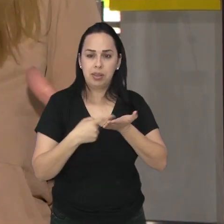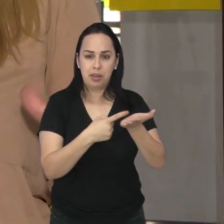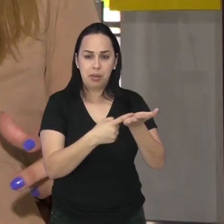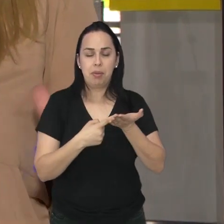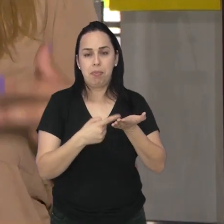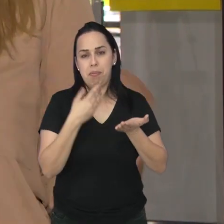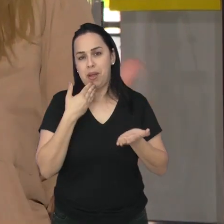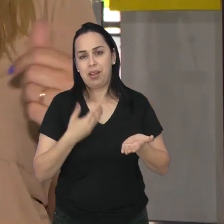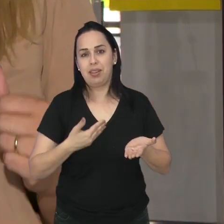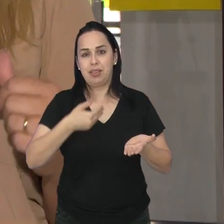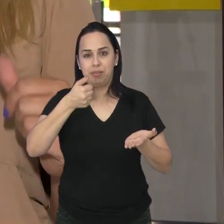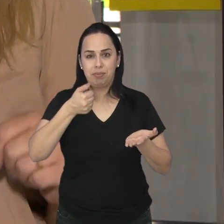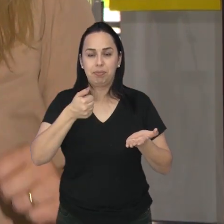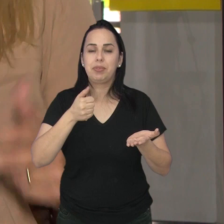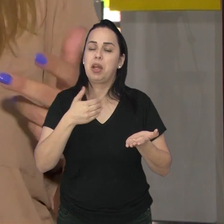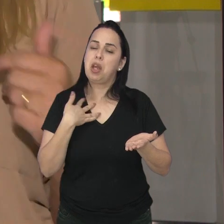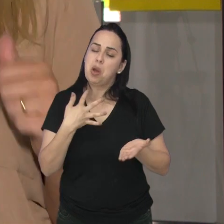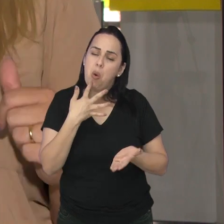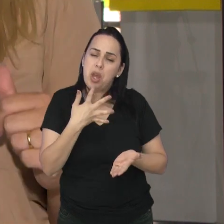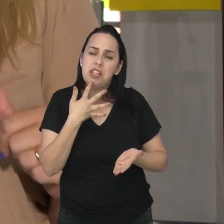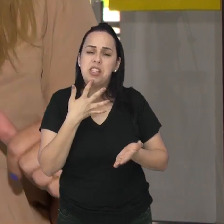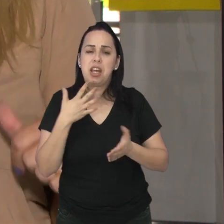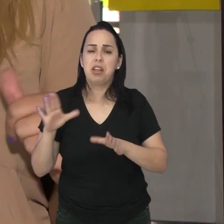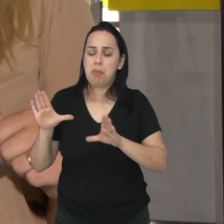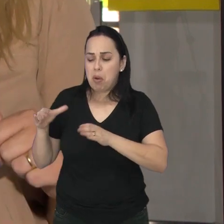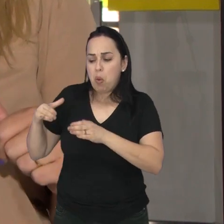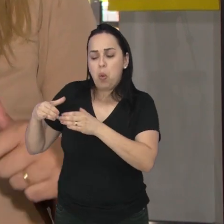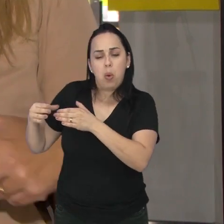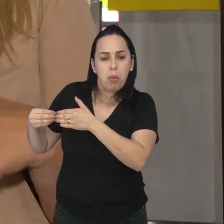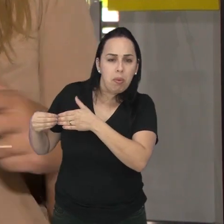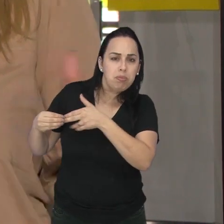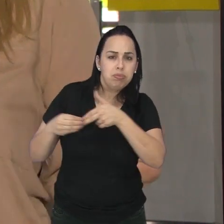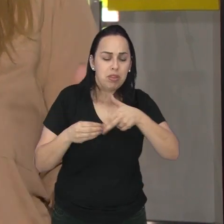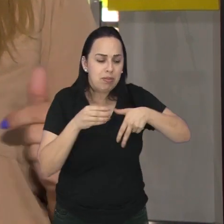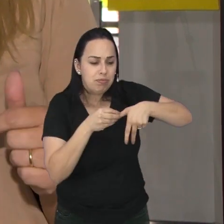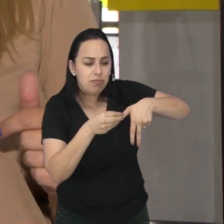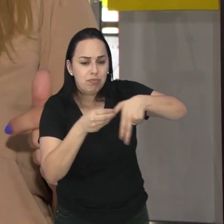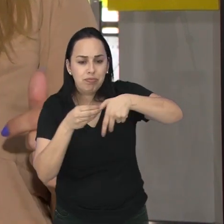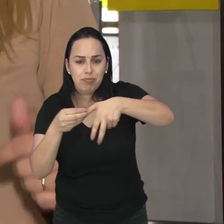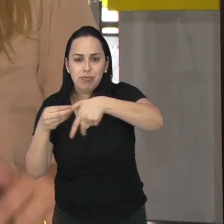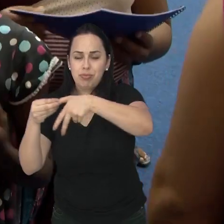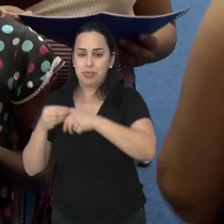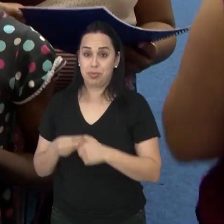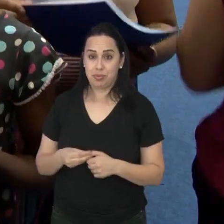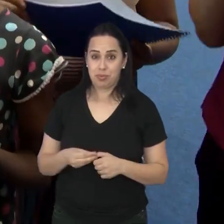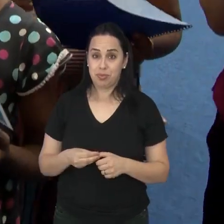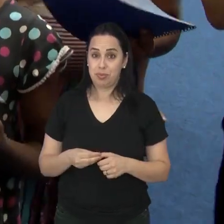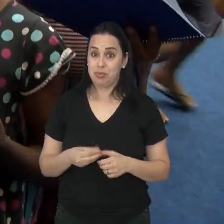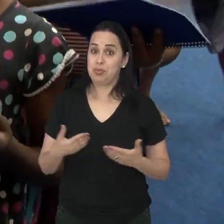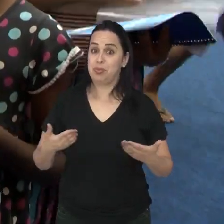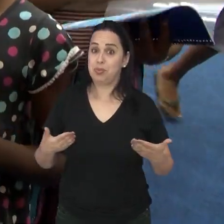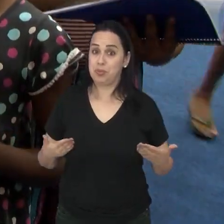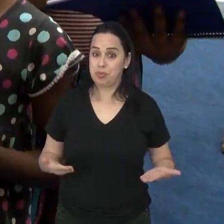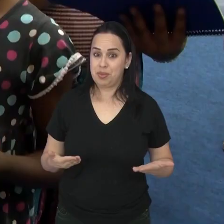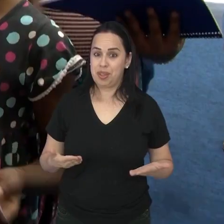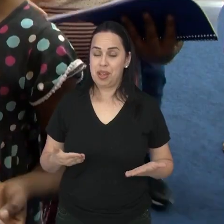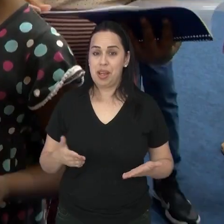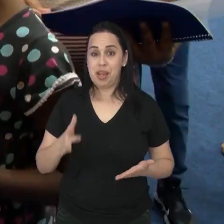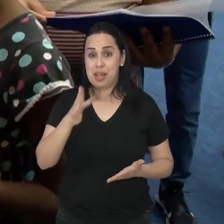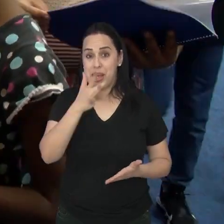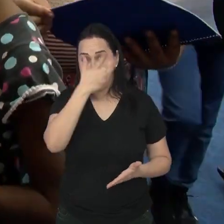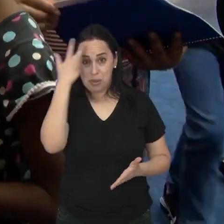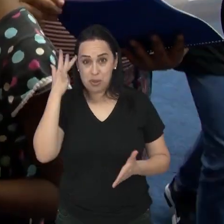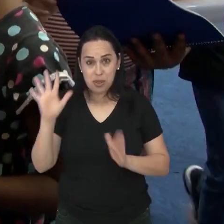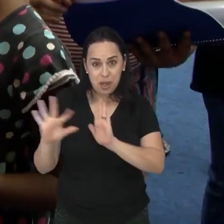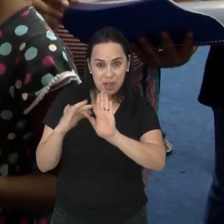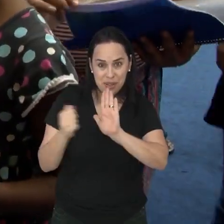melhor horário para você estar vindo conhecer, trazer o pessoal para visitar a nossa entidade. E o resultado de quem se inscreve